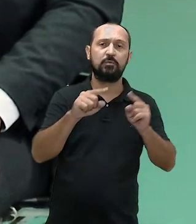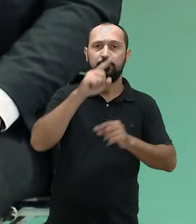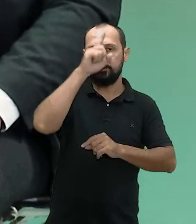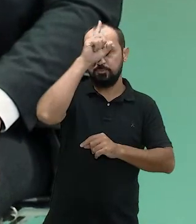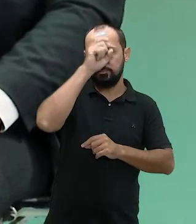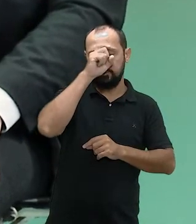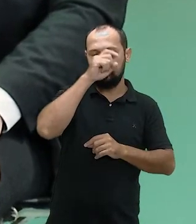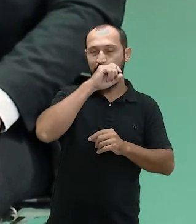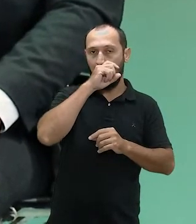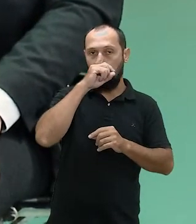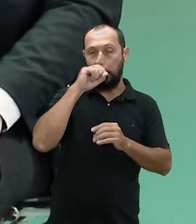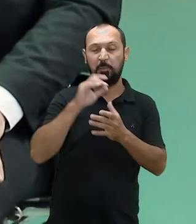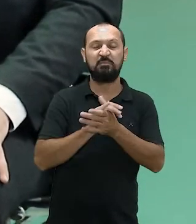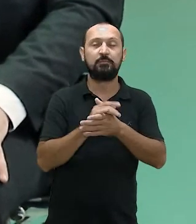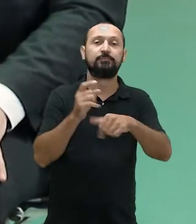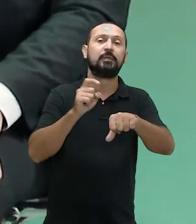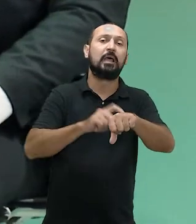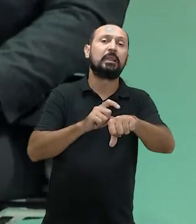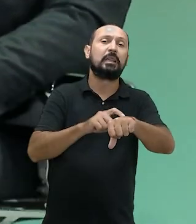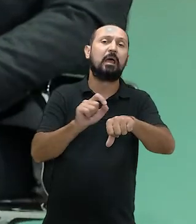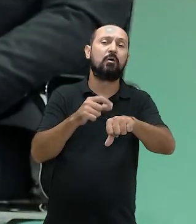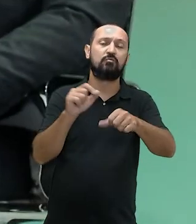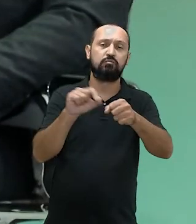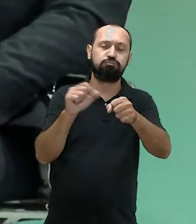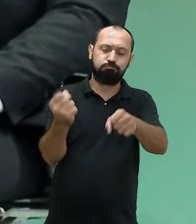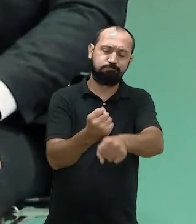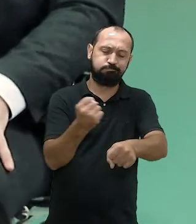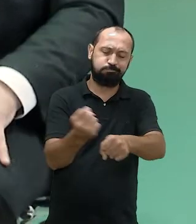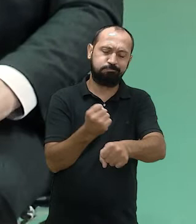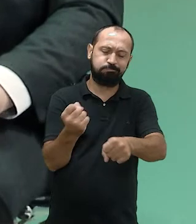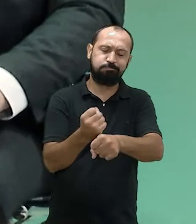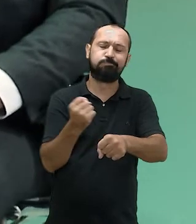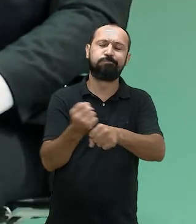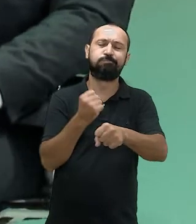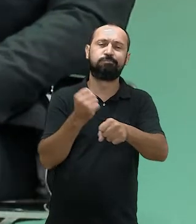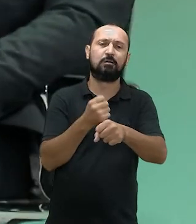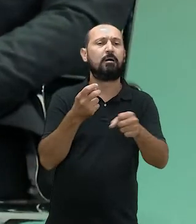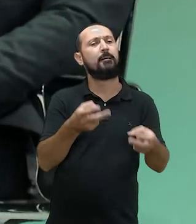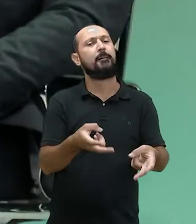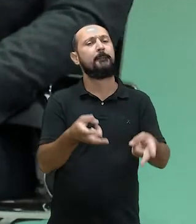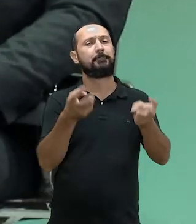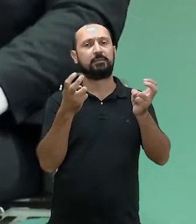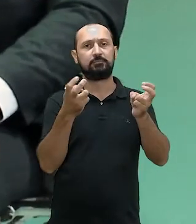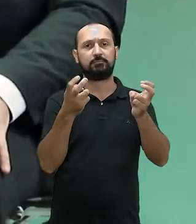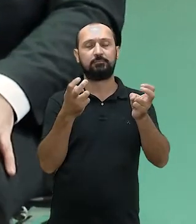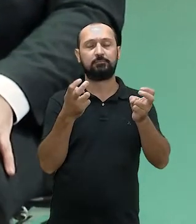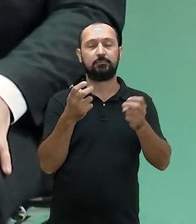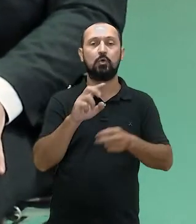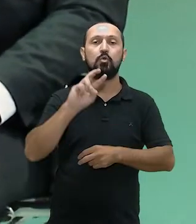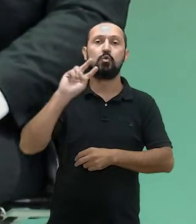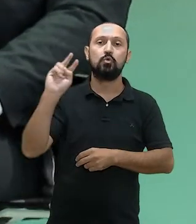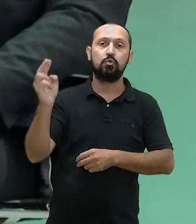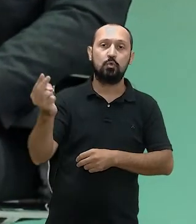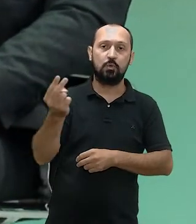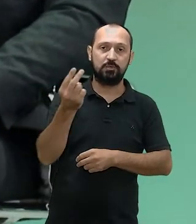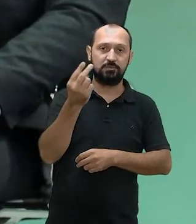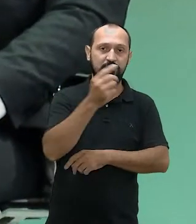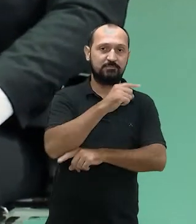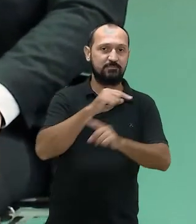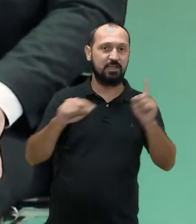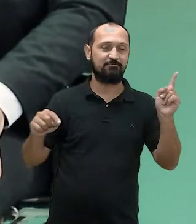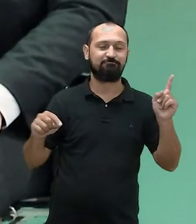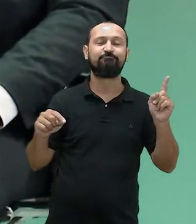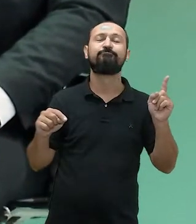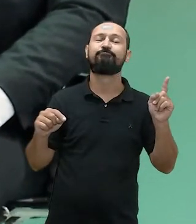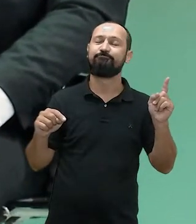um hospital, mas na verdade, na execução dessa obra, observou-se que seria necessário 2,5 milhões.